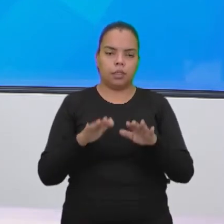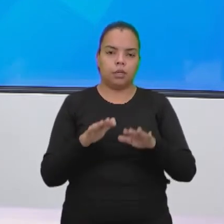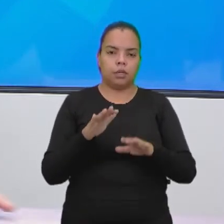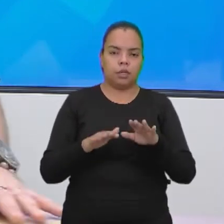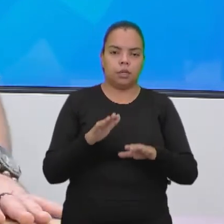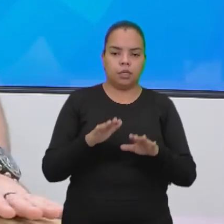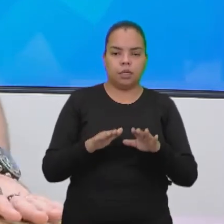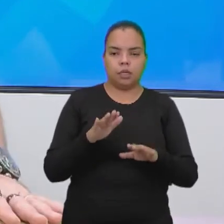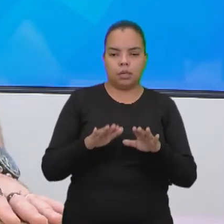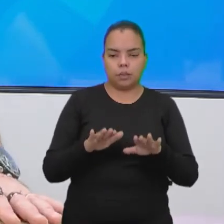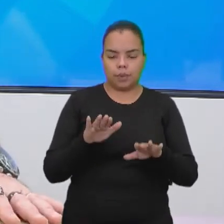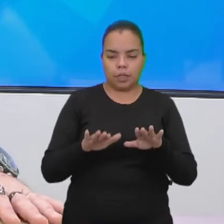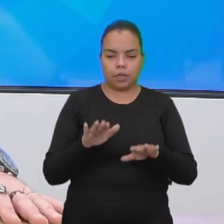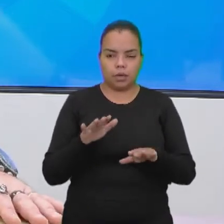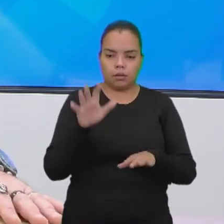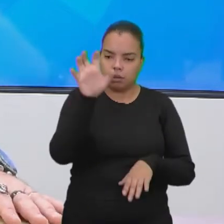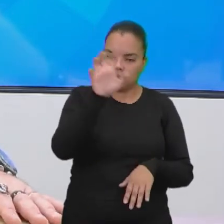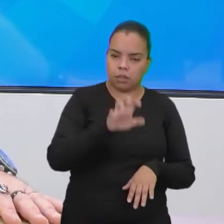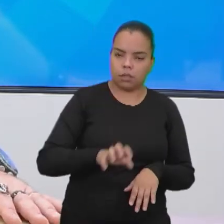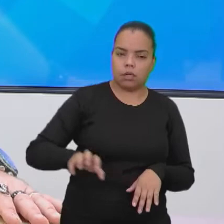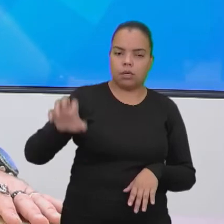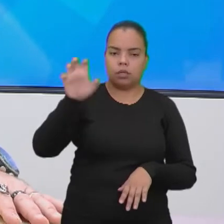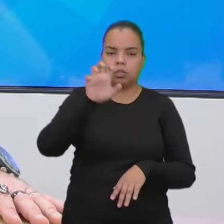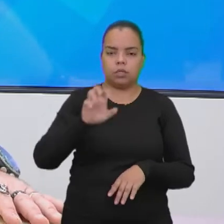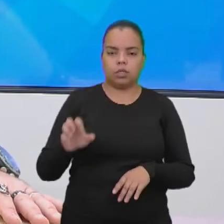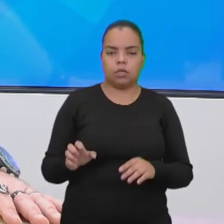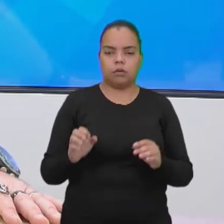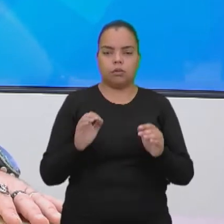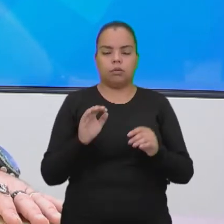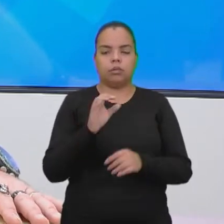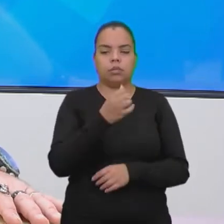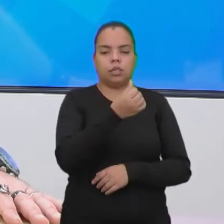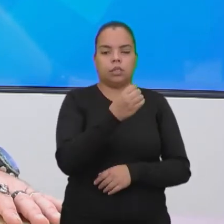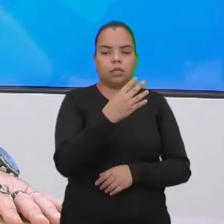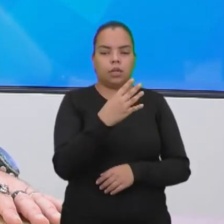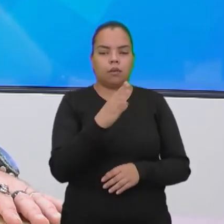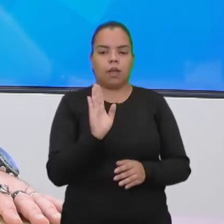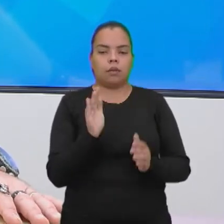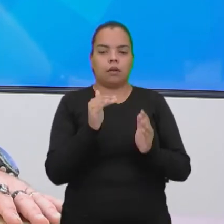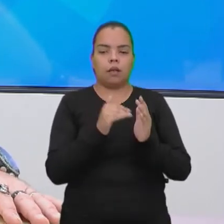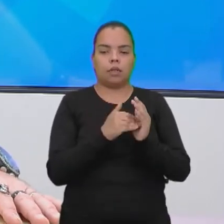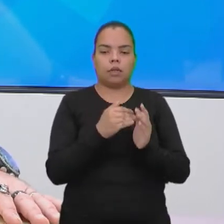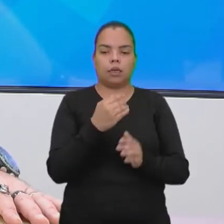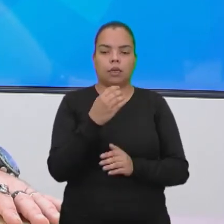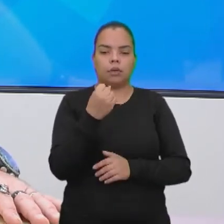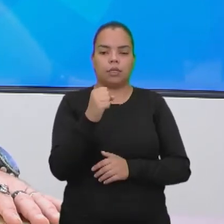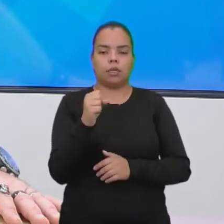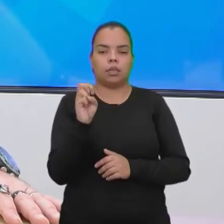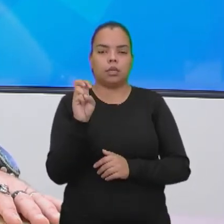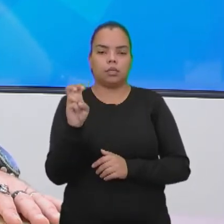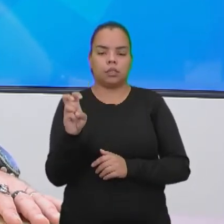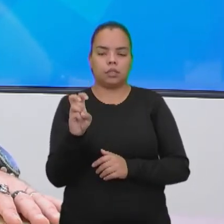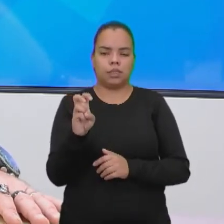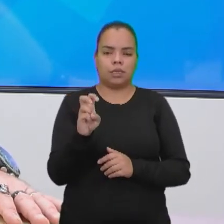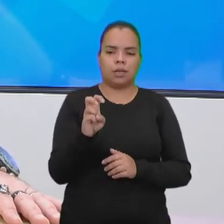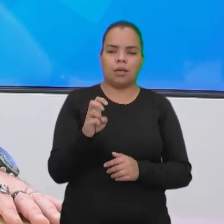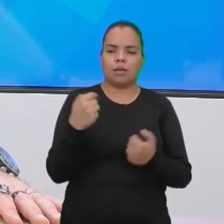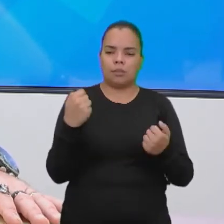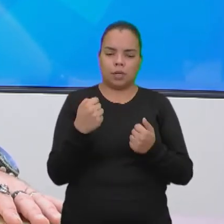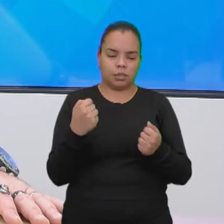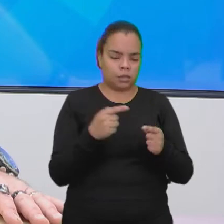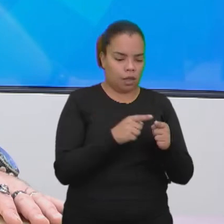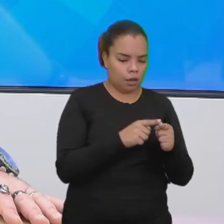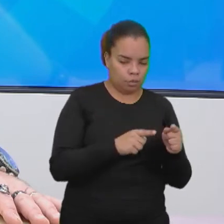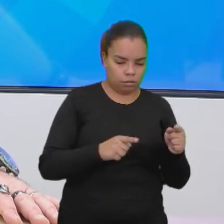64 meninos, aí, dependendo da região, que tem aí valores elevados, aí, porque estão na fase aí, né, de estudos, né? Então